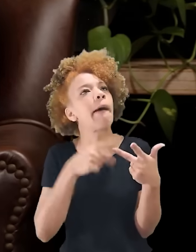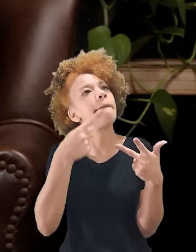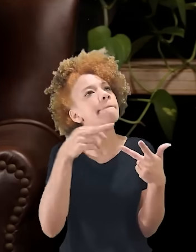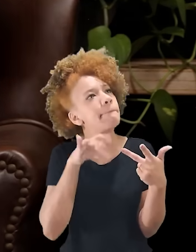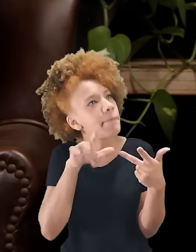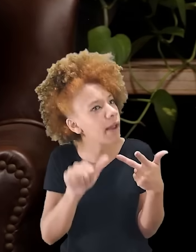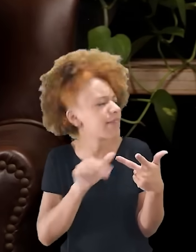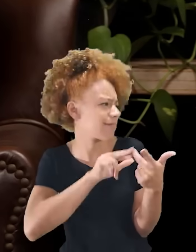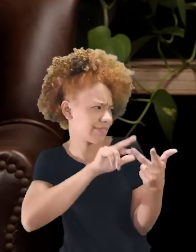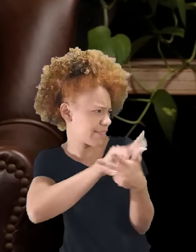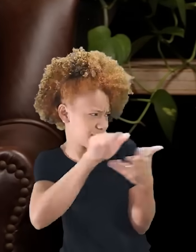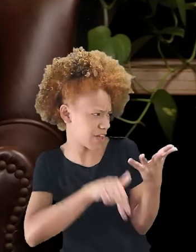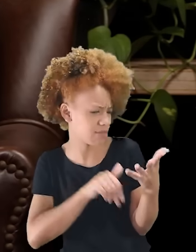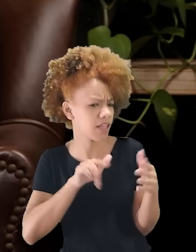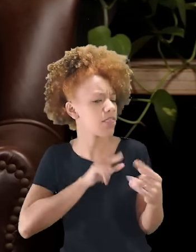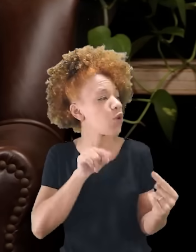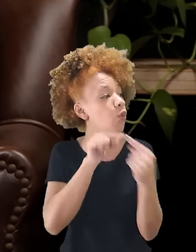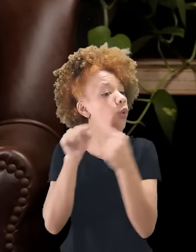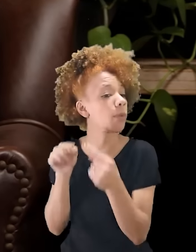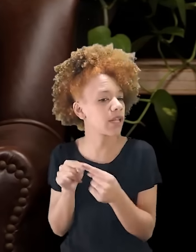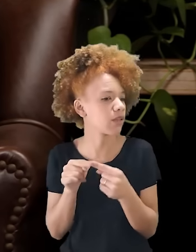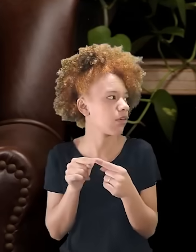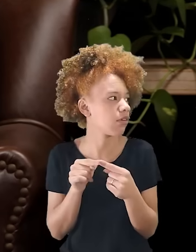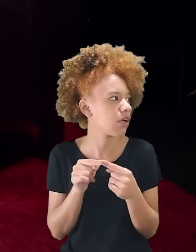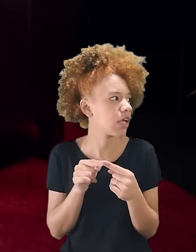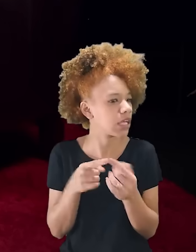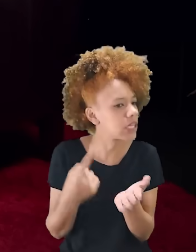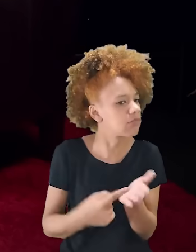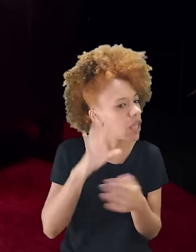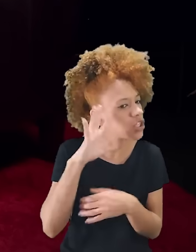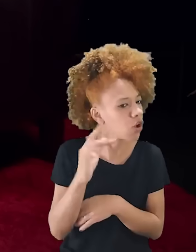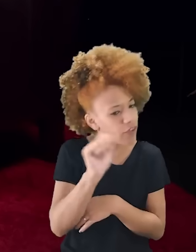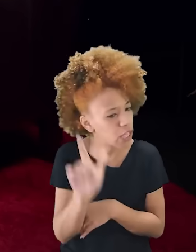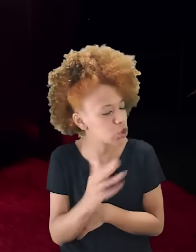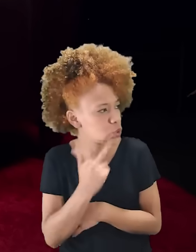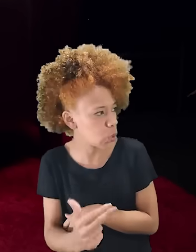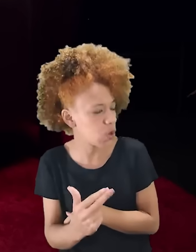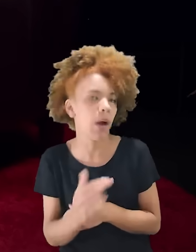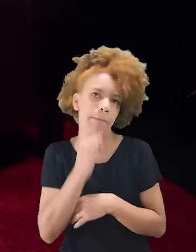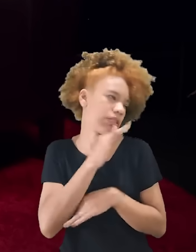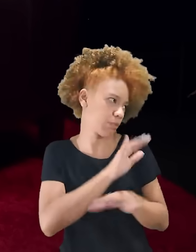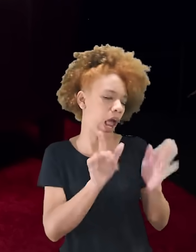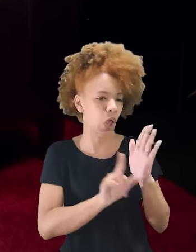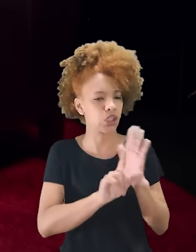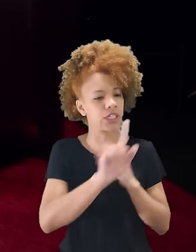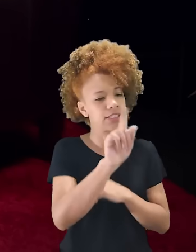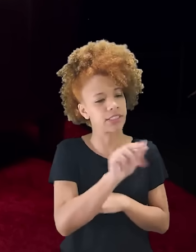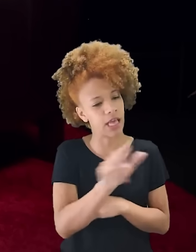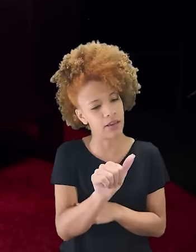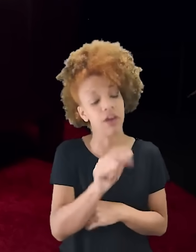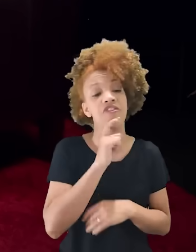Prada tem várias tem um combinado deles assim tipo é o azul porque assim se a Zara lança verde